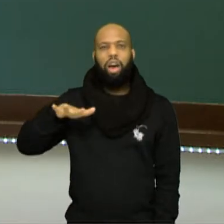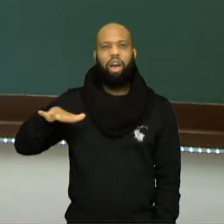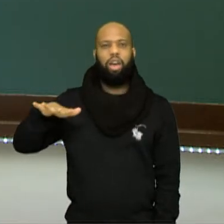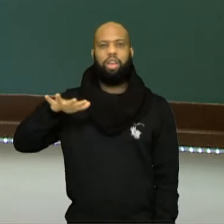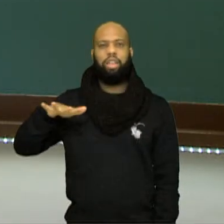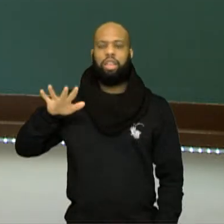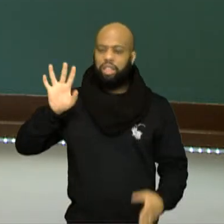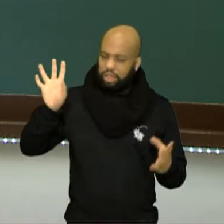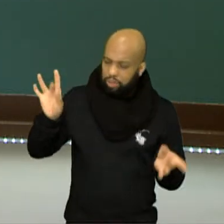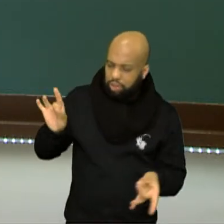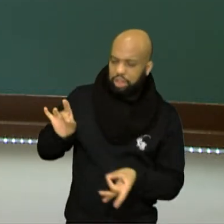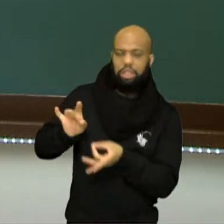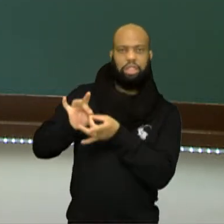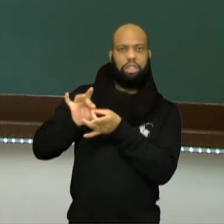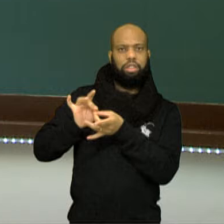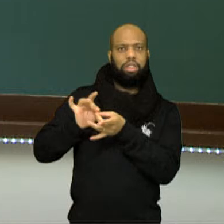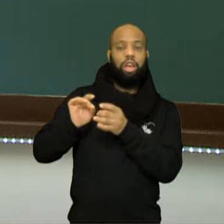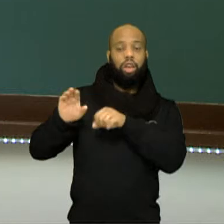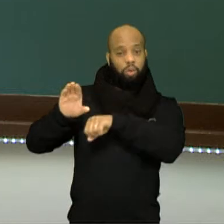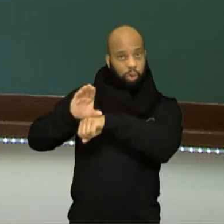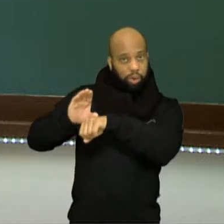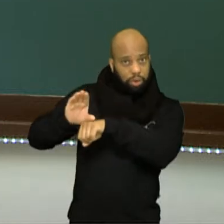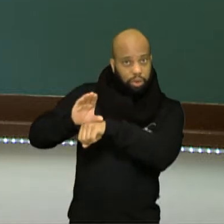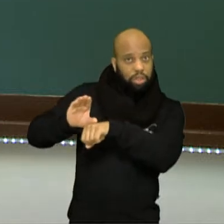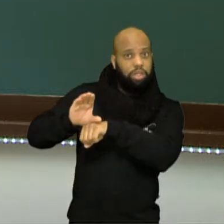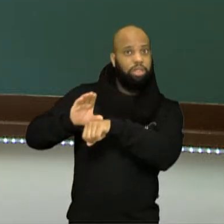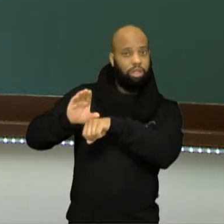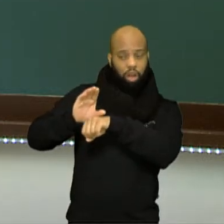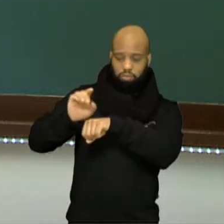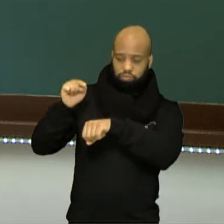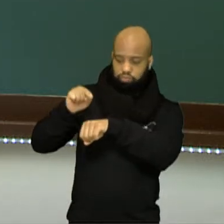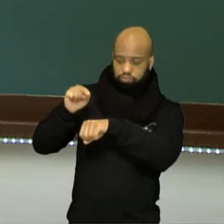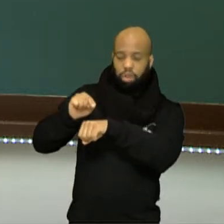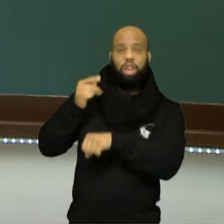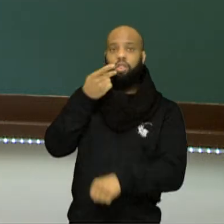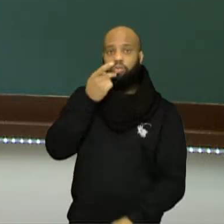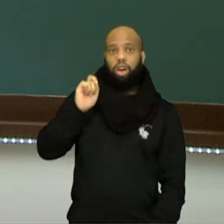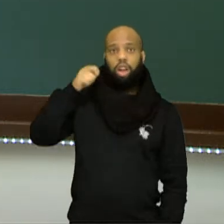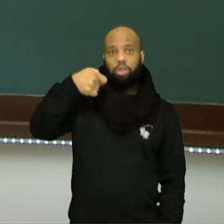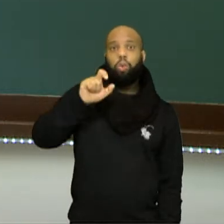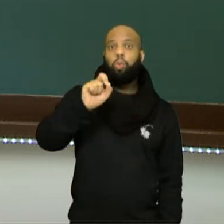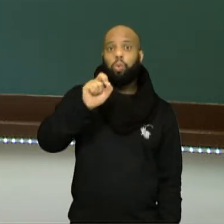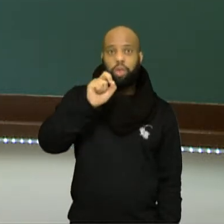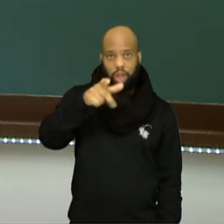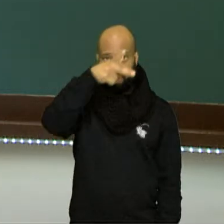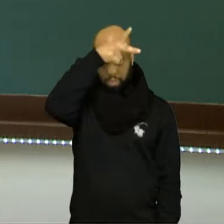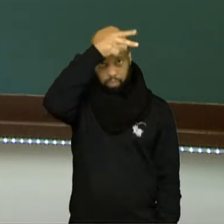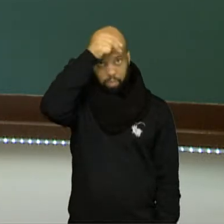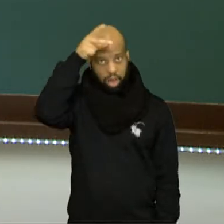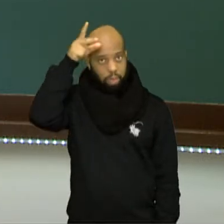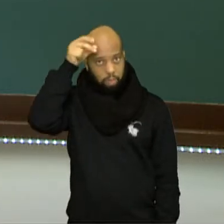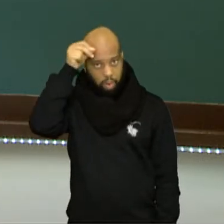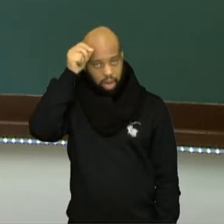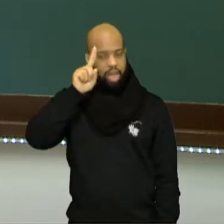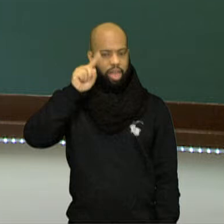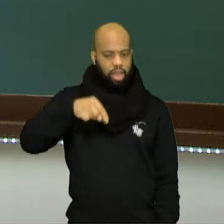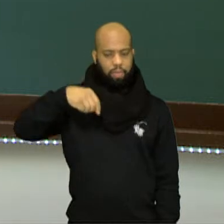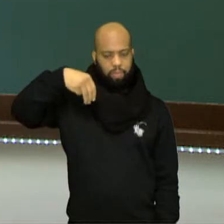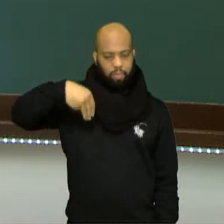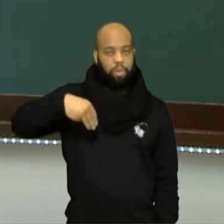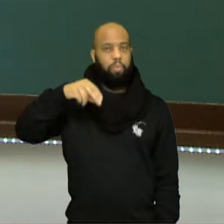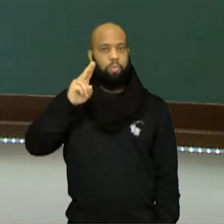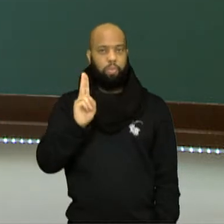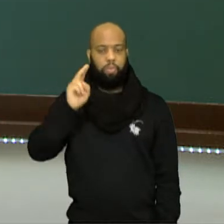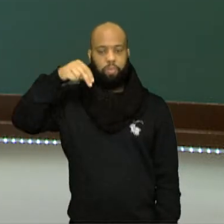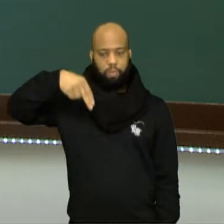um recorte da Constituição que trata dos municípios, da organização dos